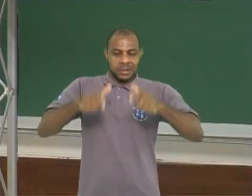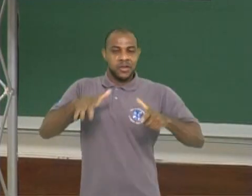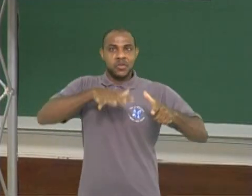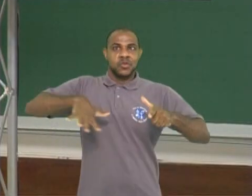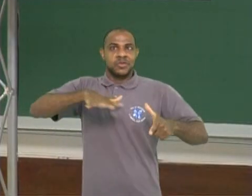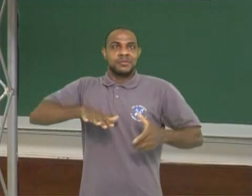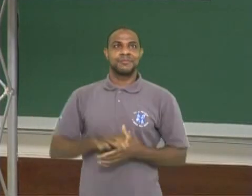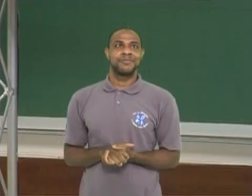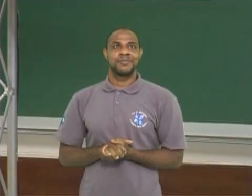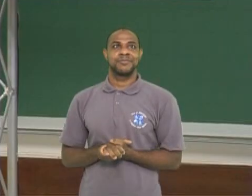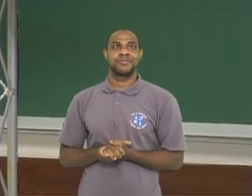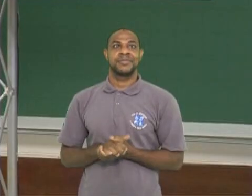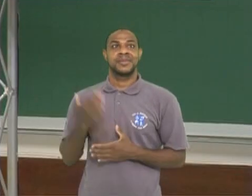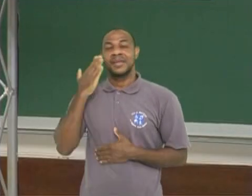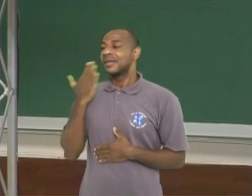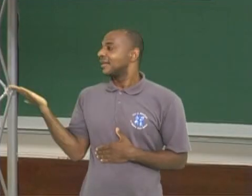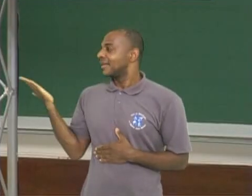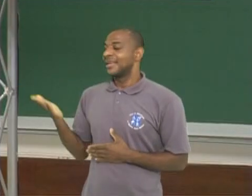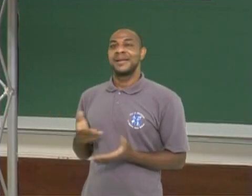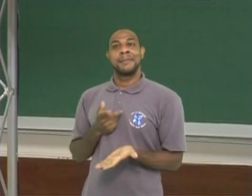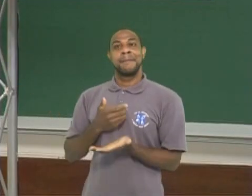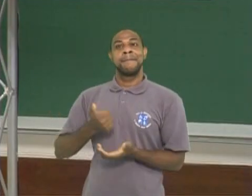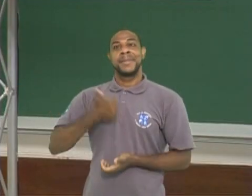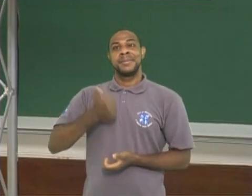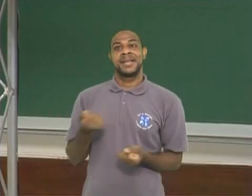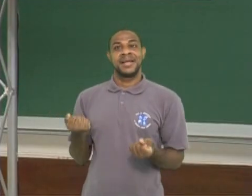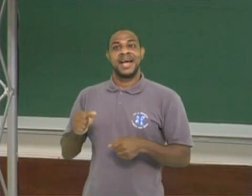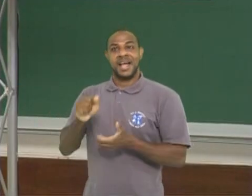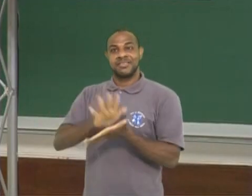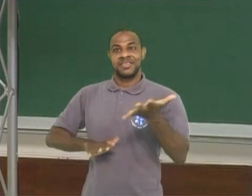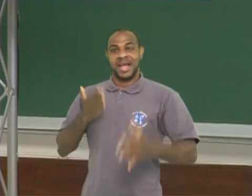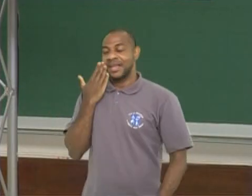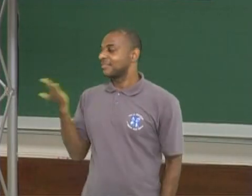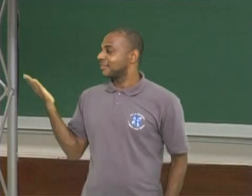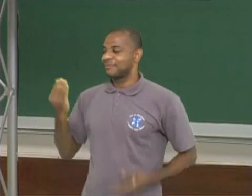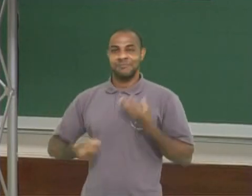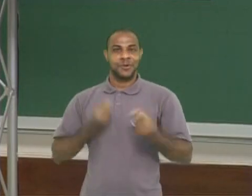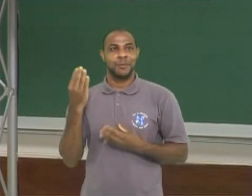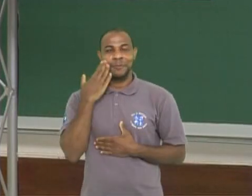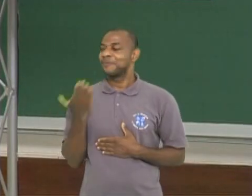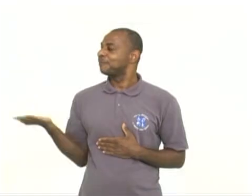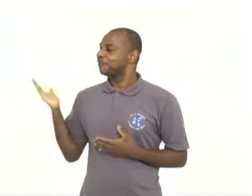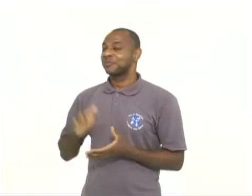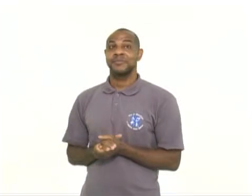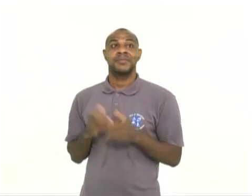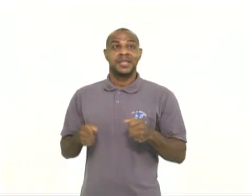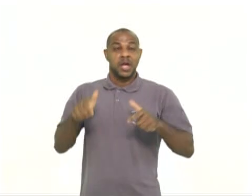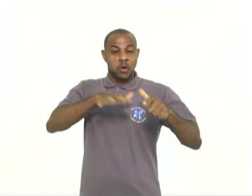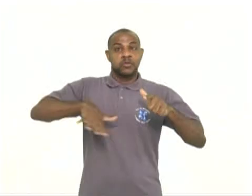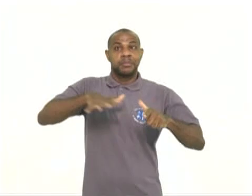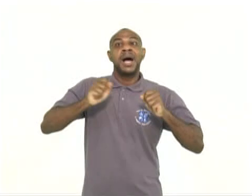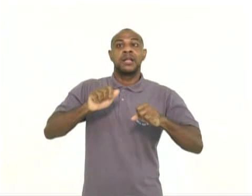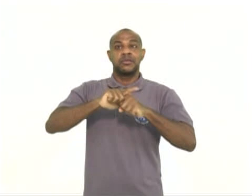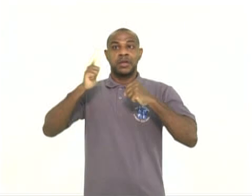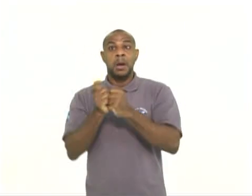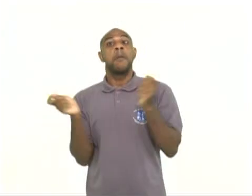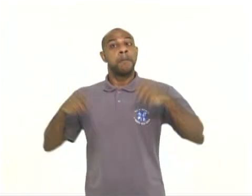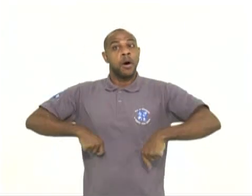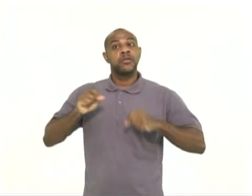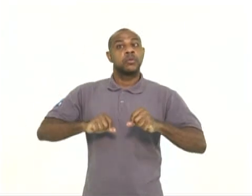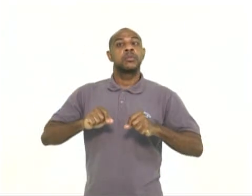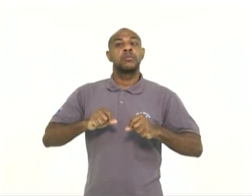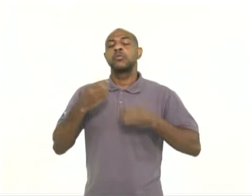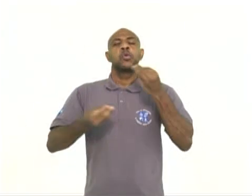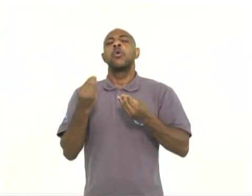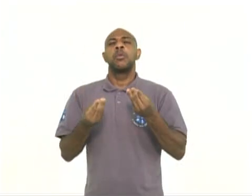espaço. E agora nós vamos para a nossa primeira atividade. Então, vamos lá. O espaço geográfico ele pode ser